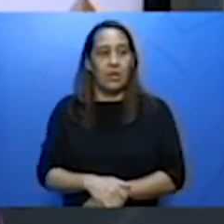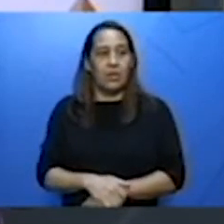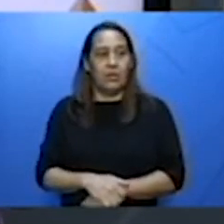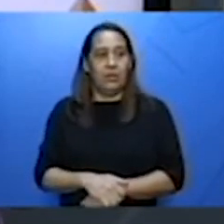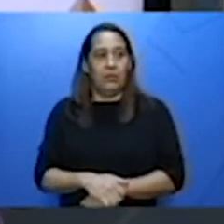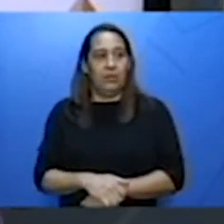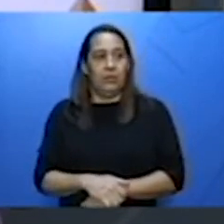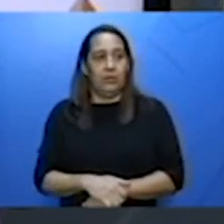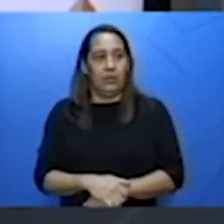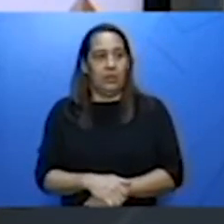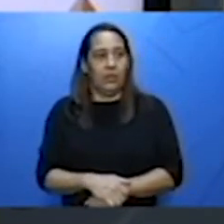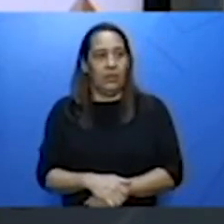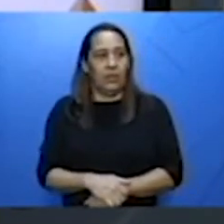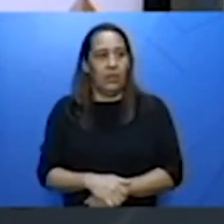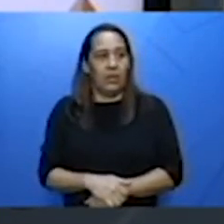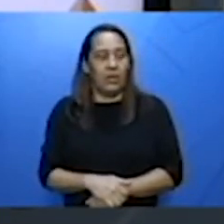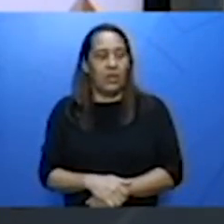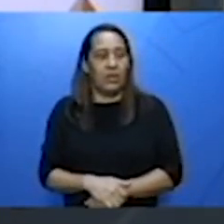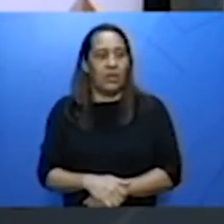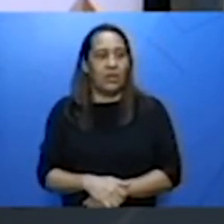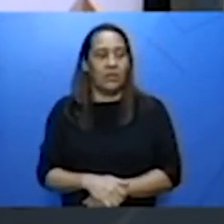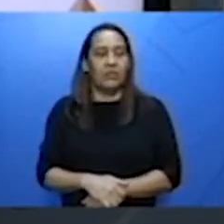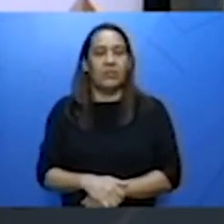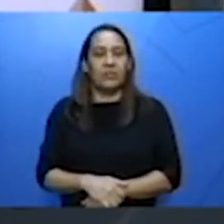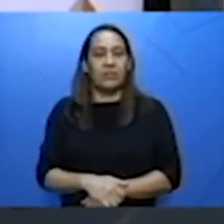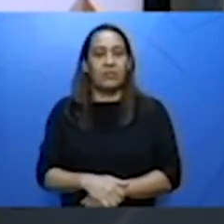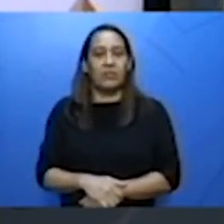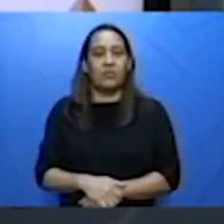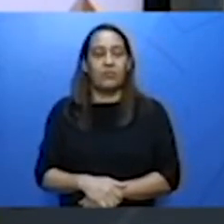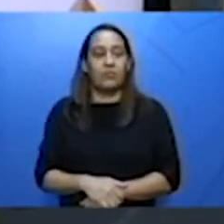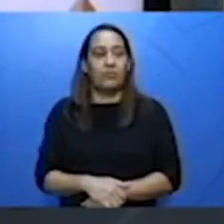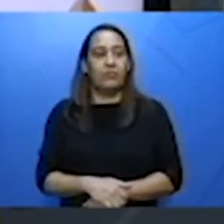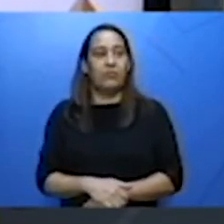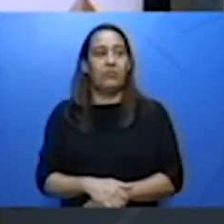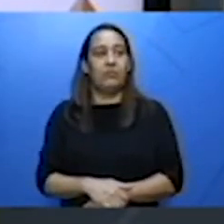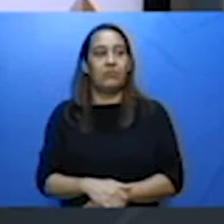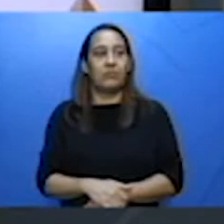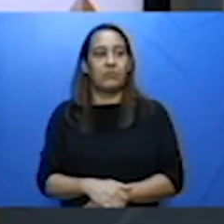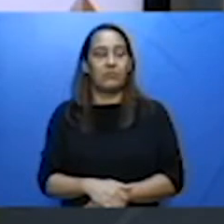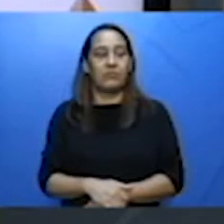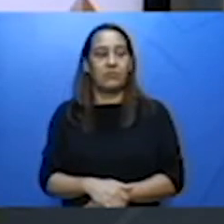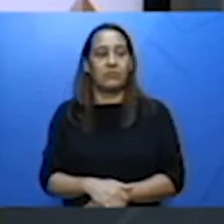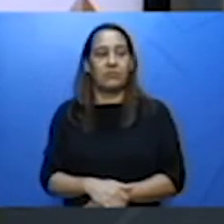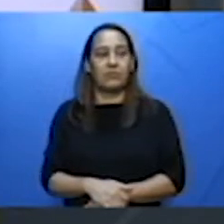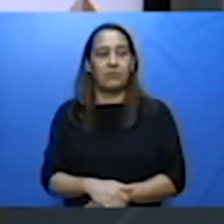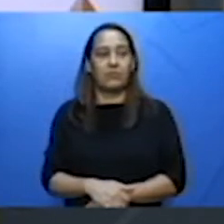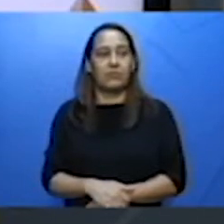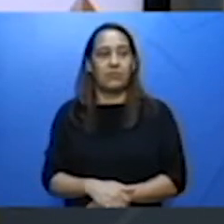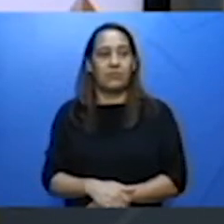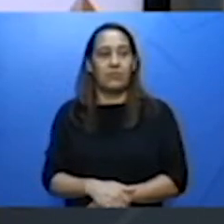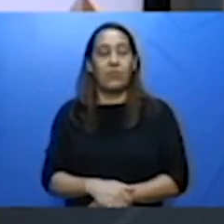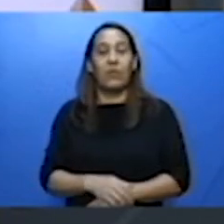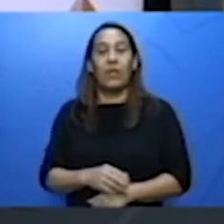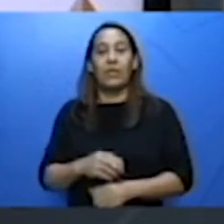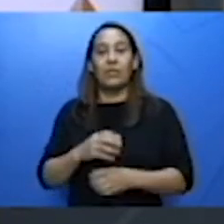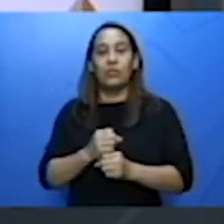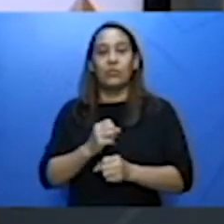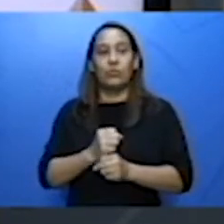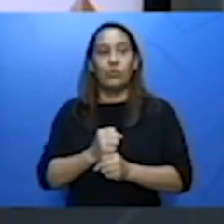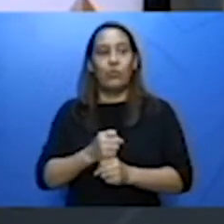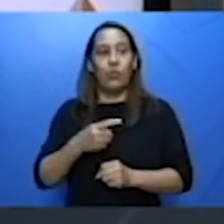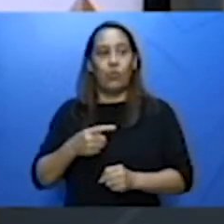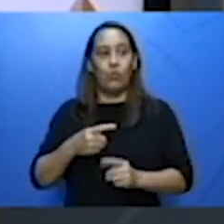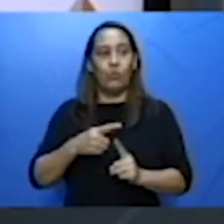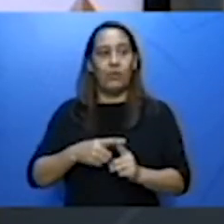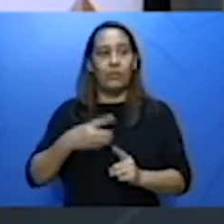dezena nova. Vamos lá, ó. 4 mais 1, 5. 5 mais 2,